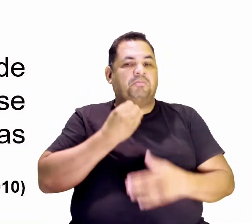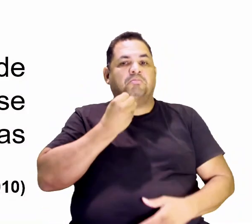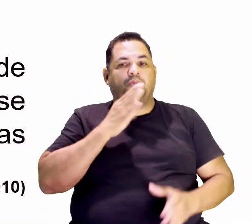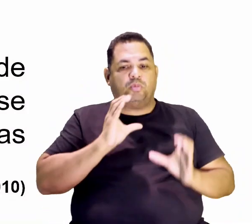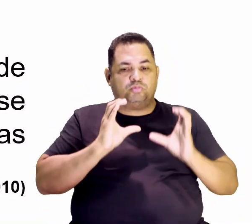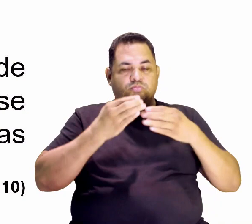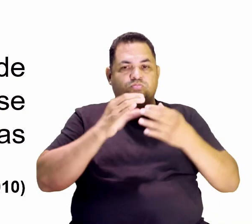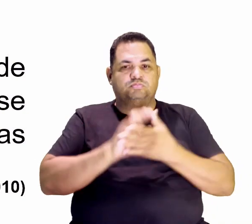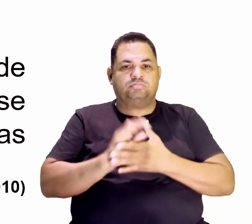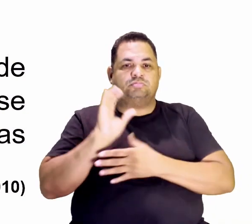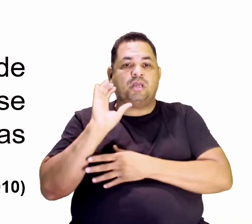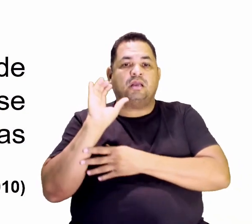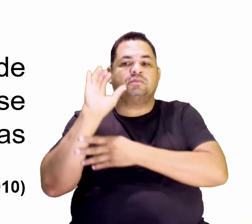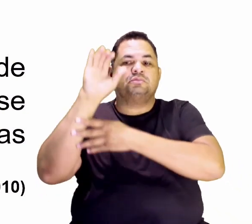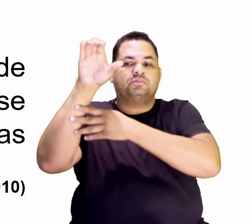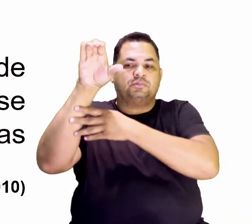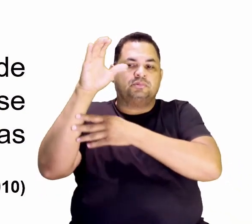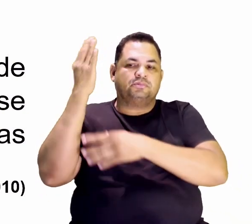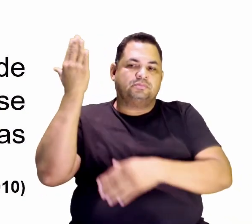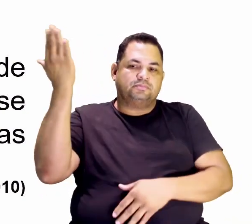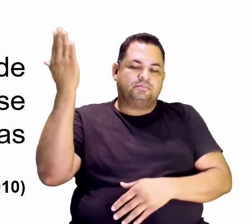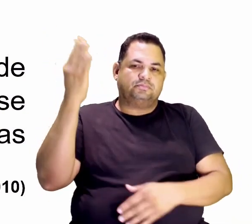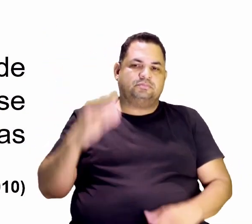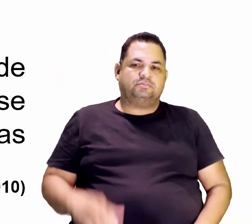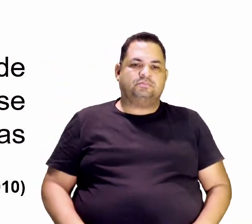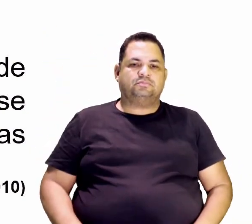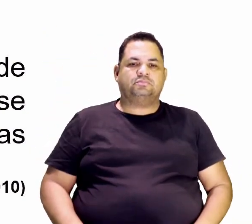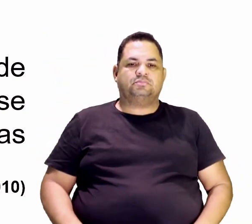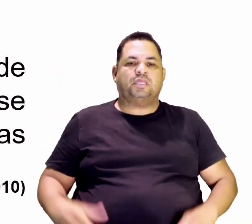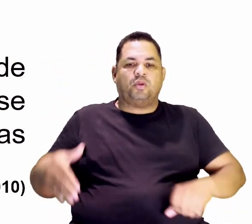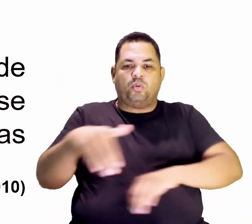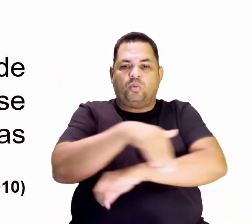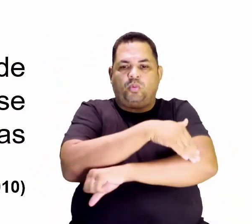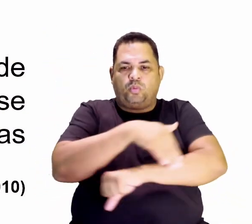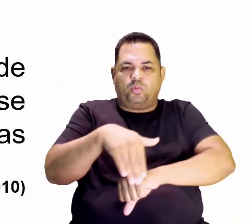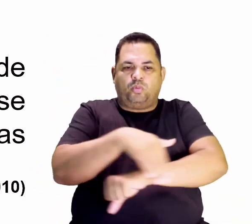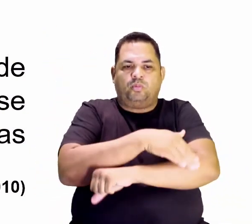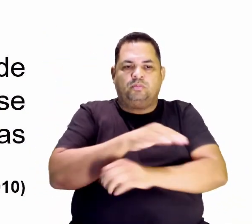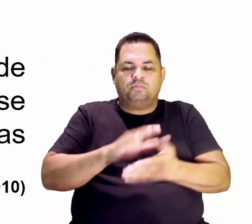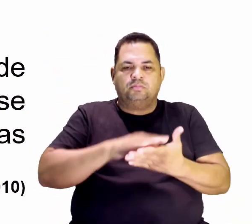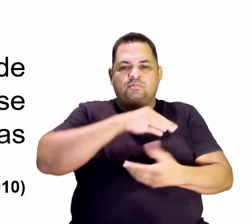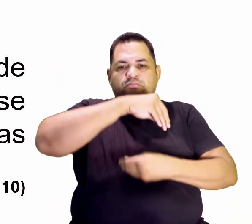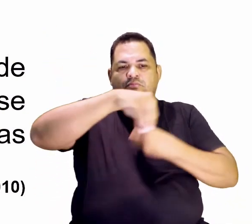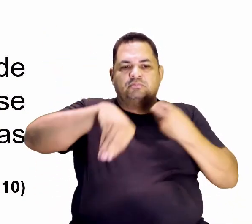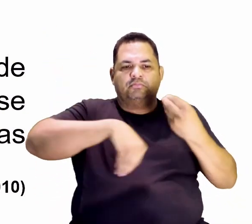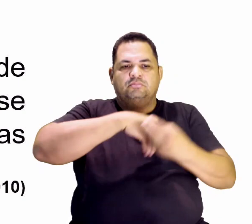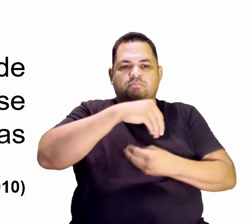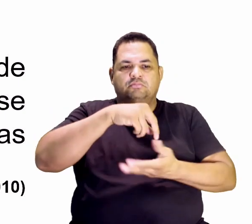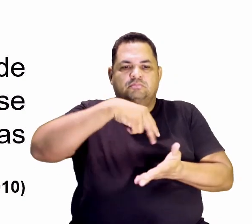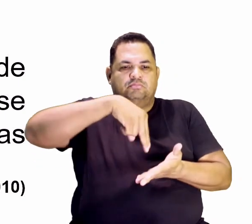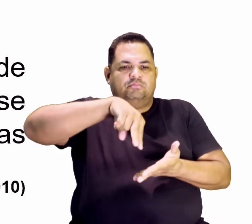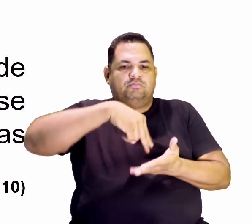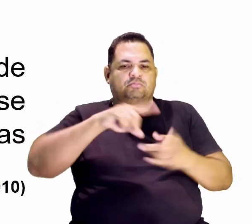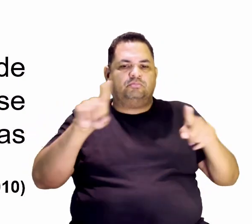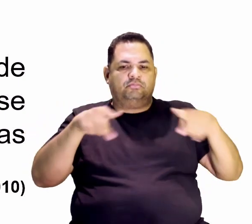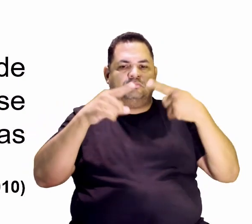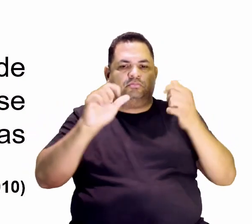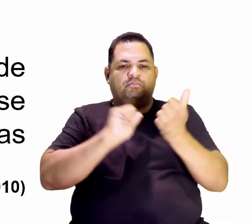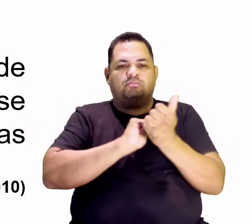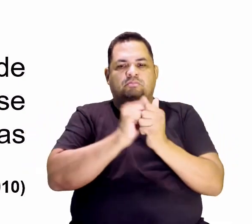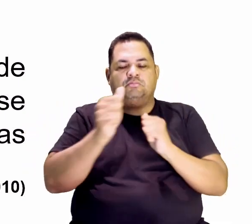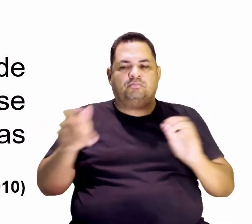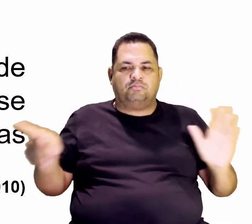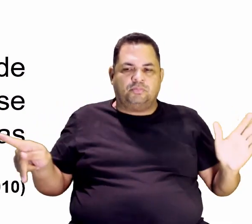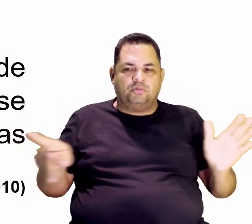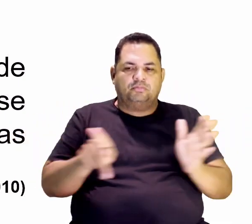que é a tribo do basquete de rua, né? Onde eles mesclam aí uma mistura de dança, de música e do próprio